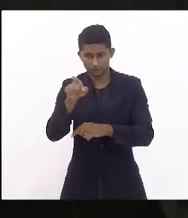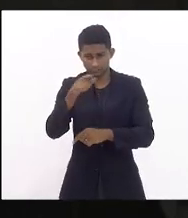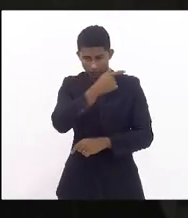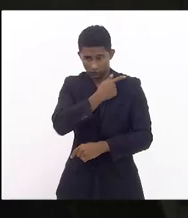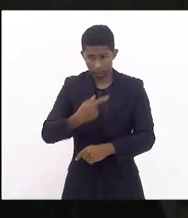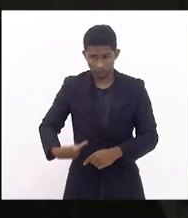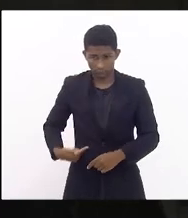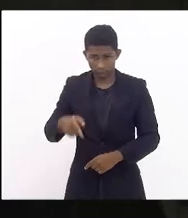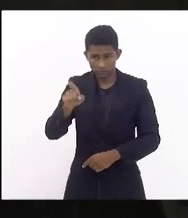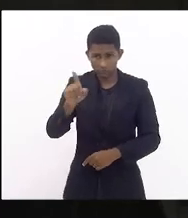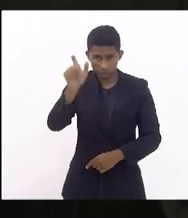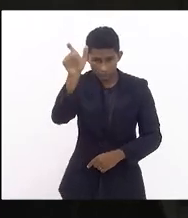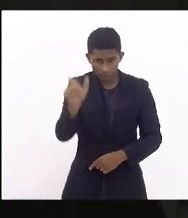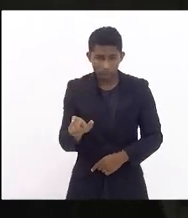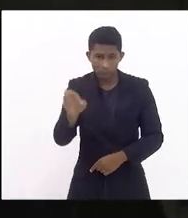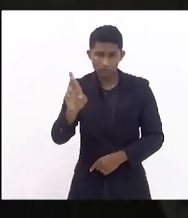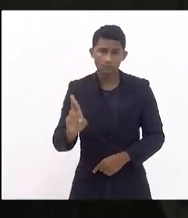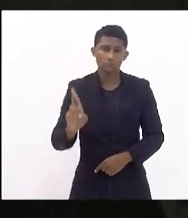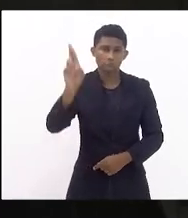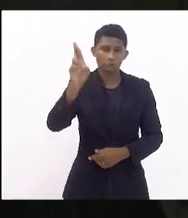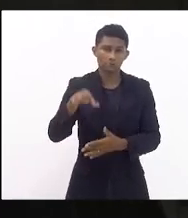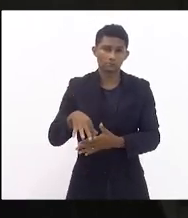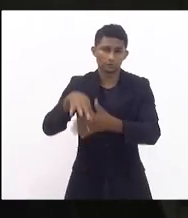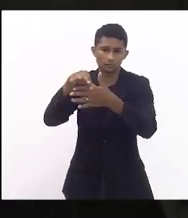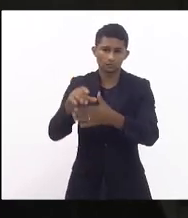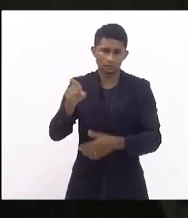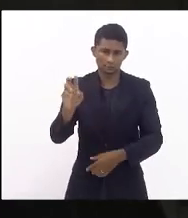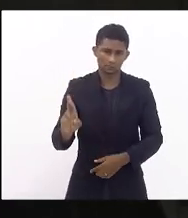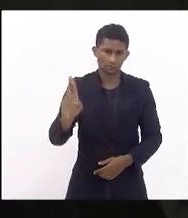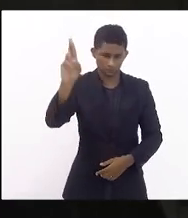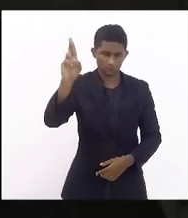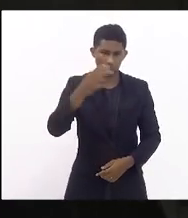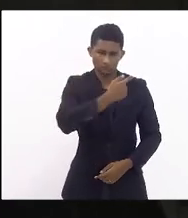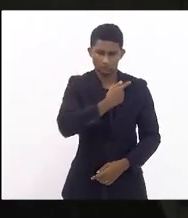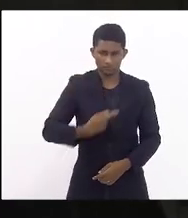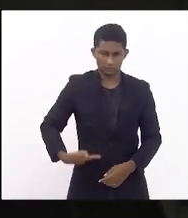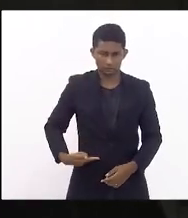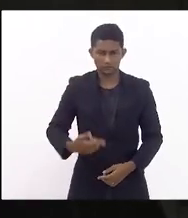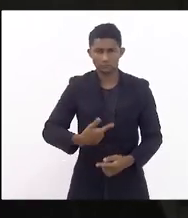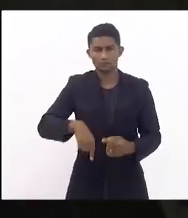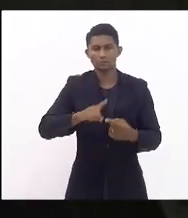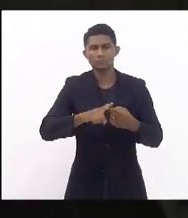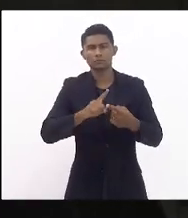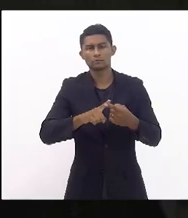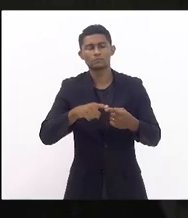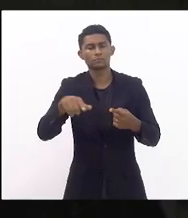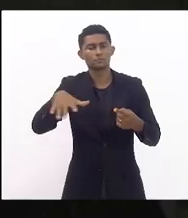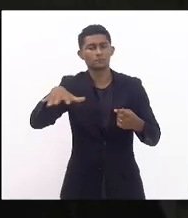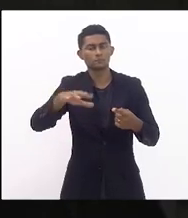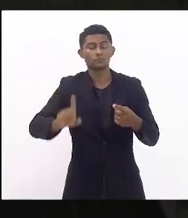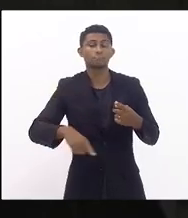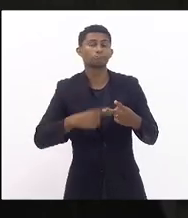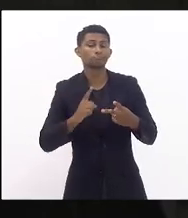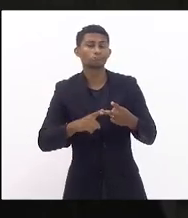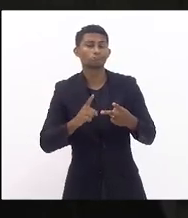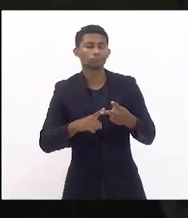é o líder desse processo, o campo dito de